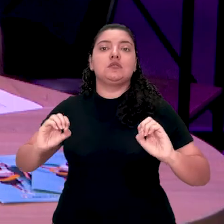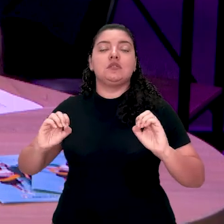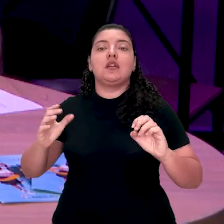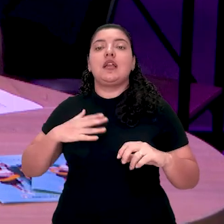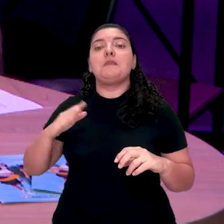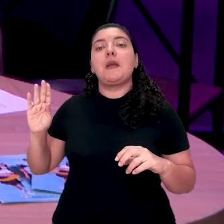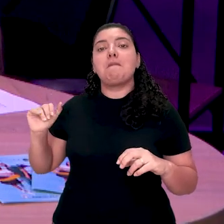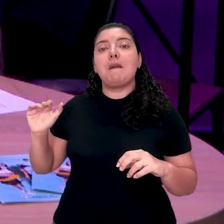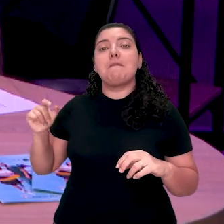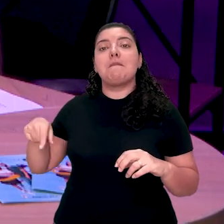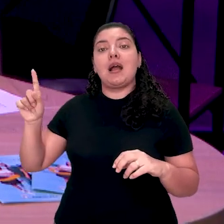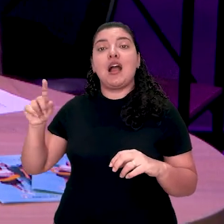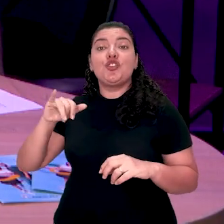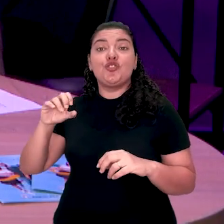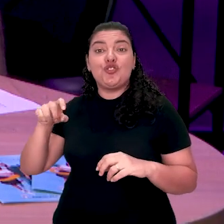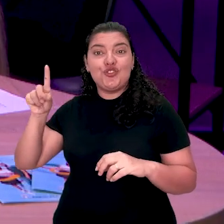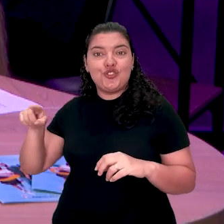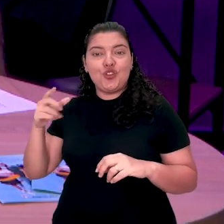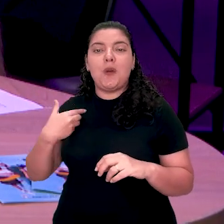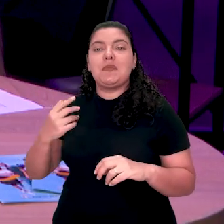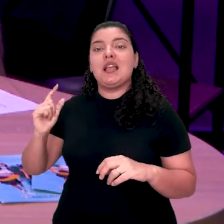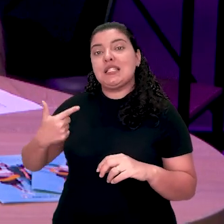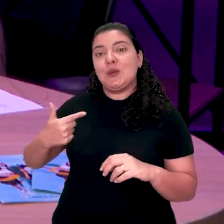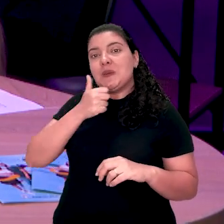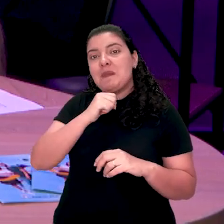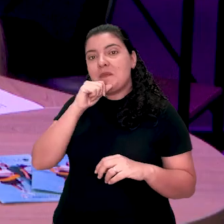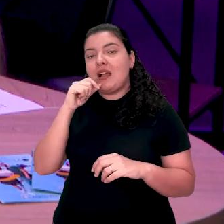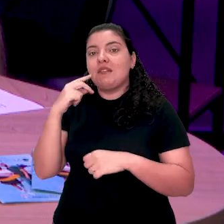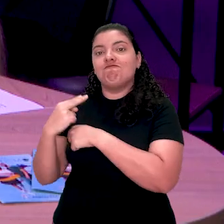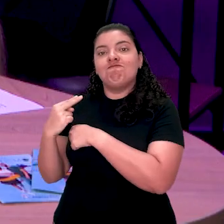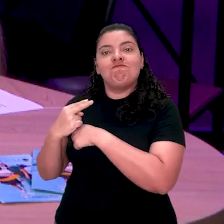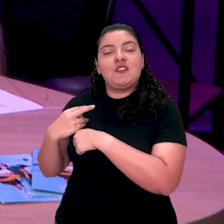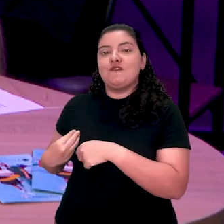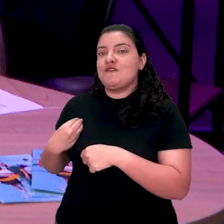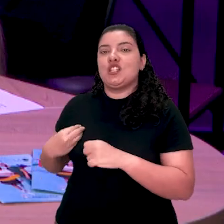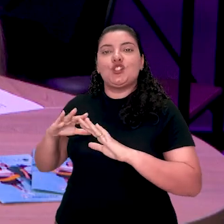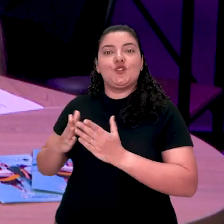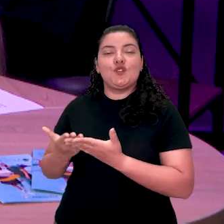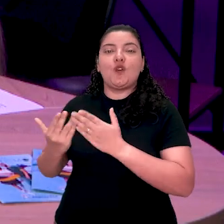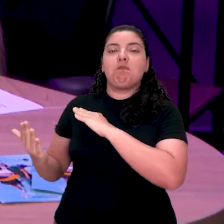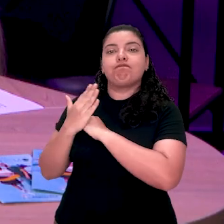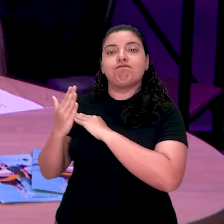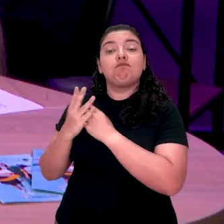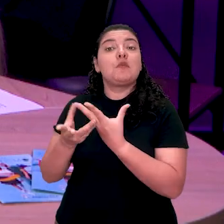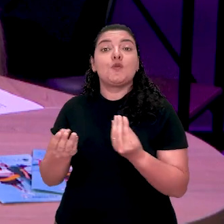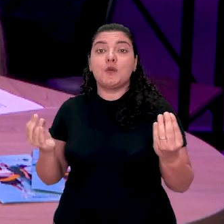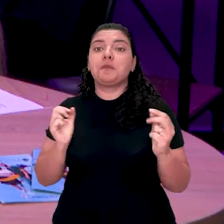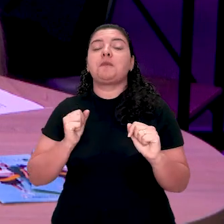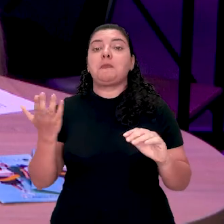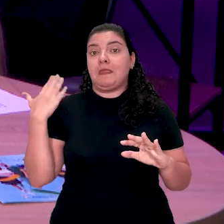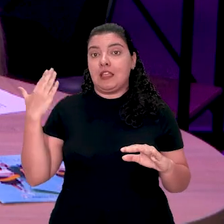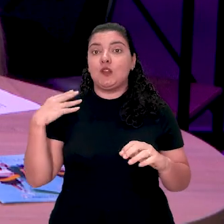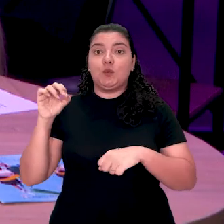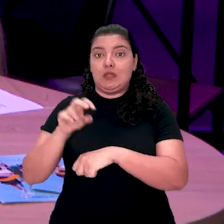minha babá, a Jo. Exatamente. Minha segunda mãe hoje. Que ficou comigo na escola também para me dar esse auxílio. Exatamente. E na época